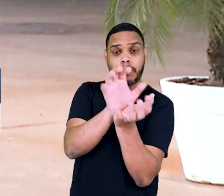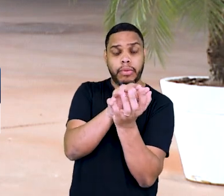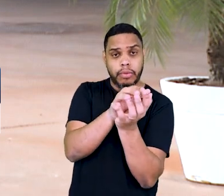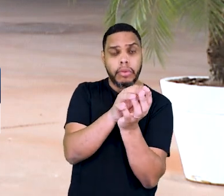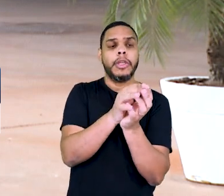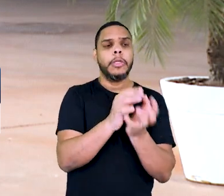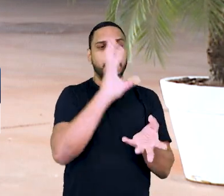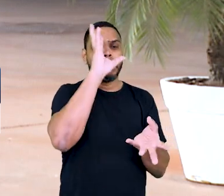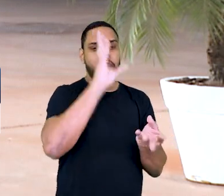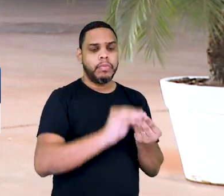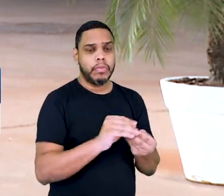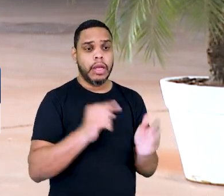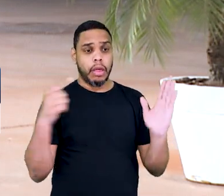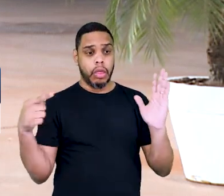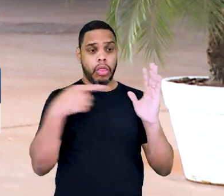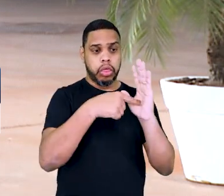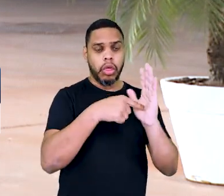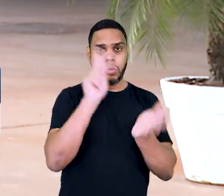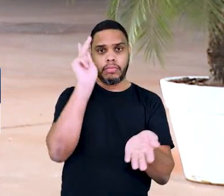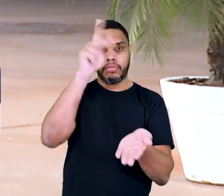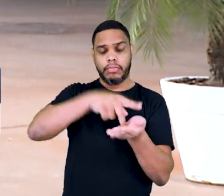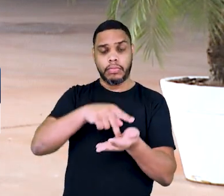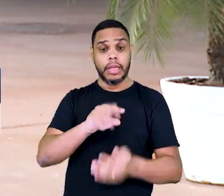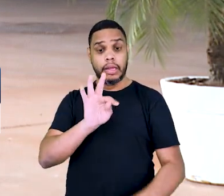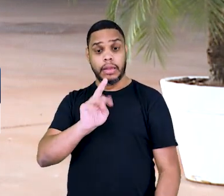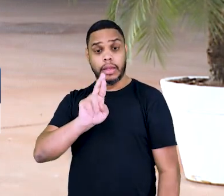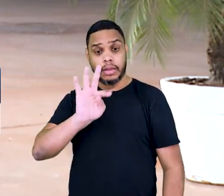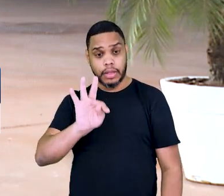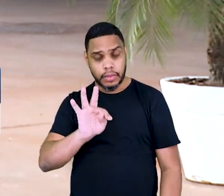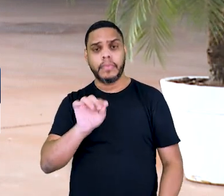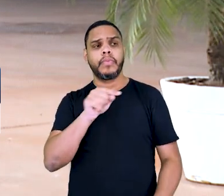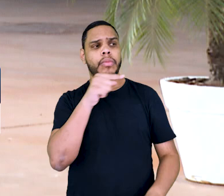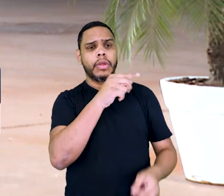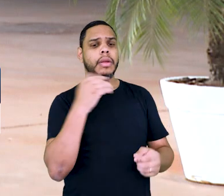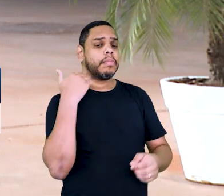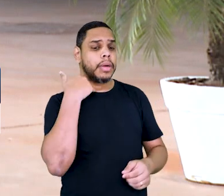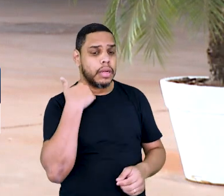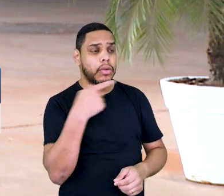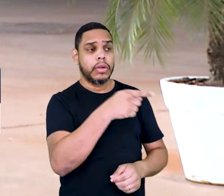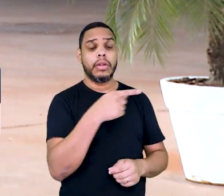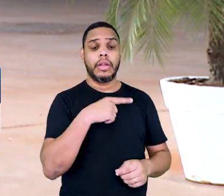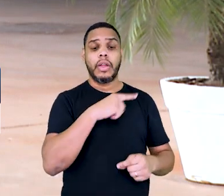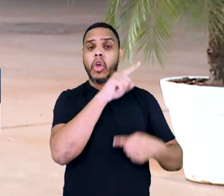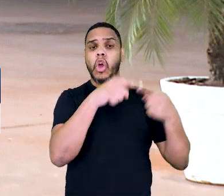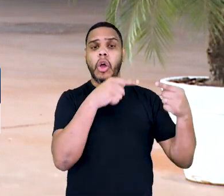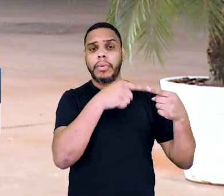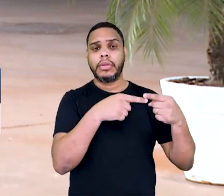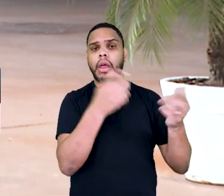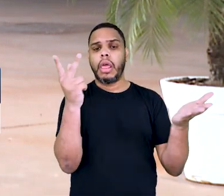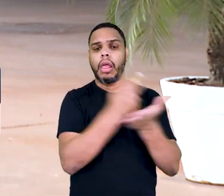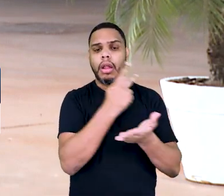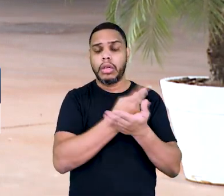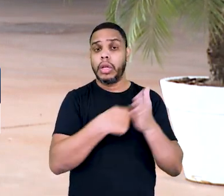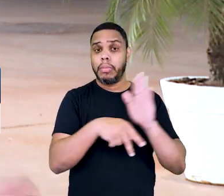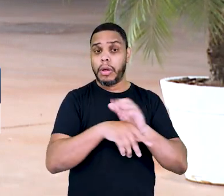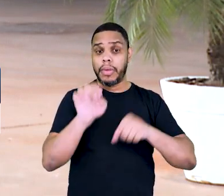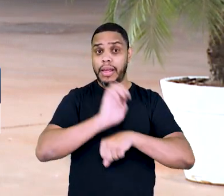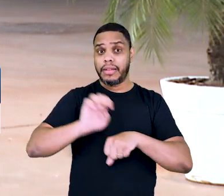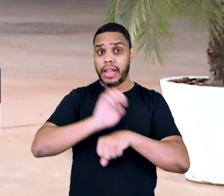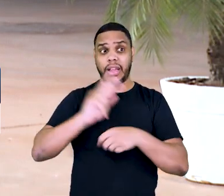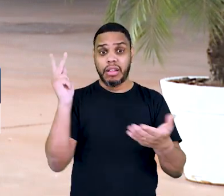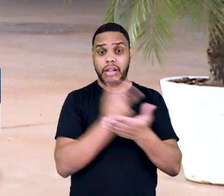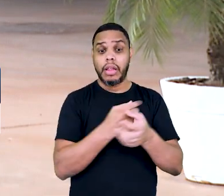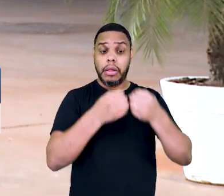denúncia verdadeira. Para o TRT, a conduta caracterizou o desvio de finalidade do programa de estágio,